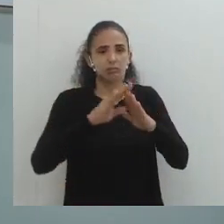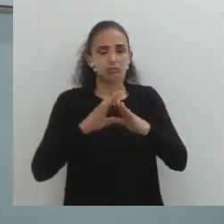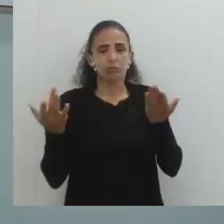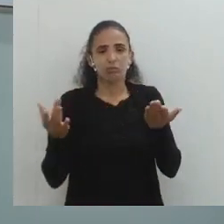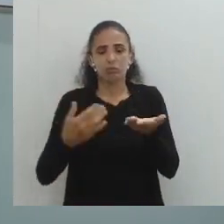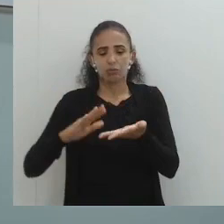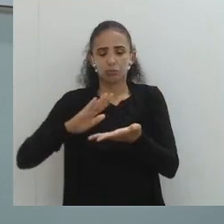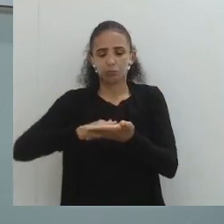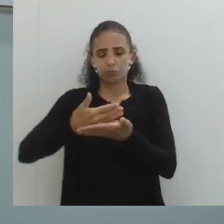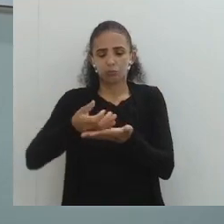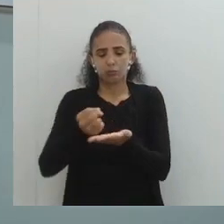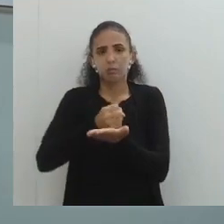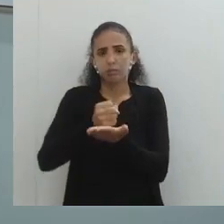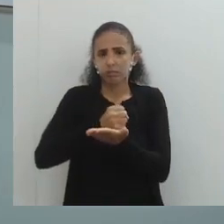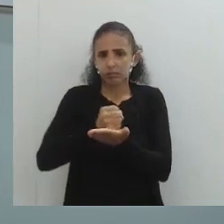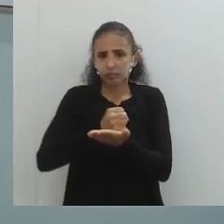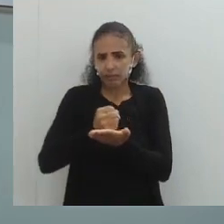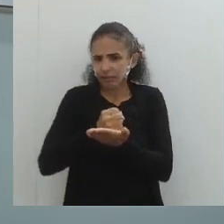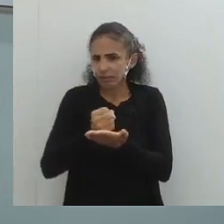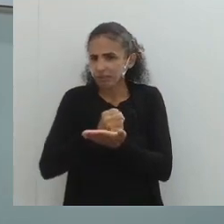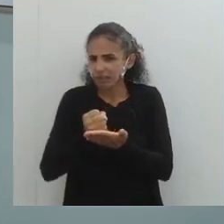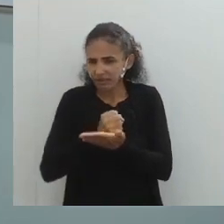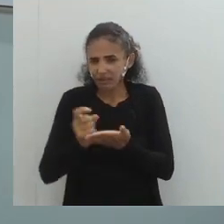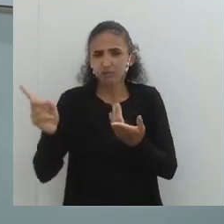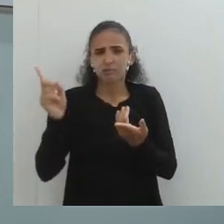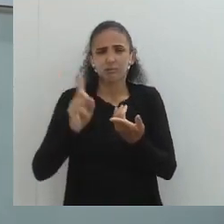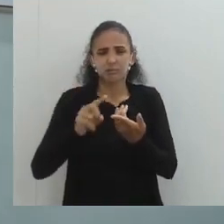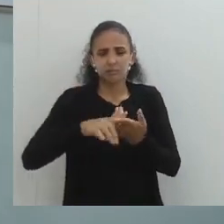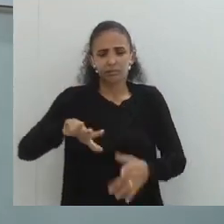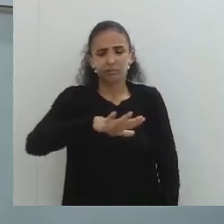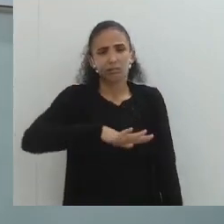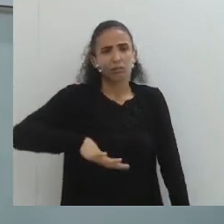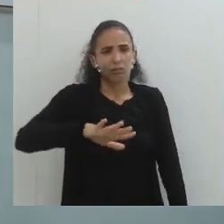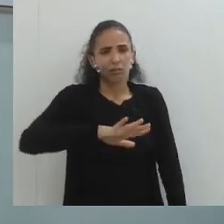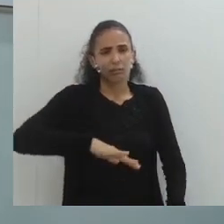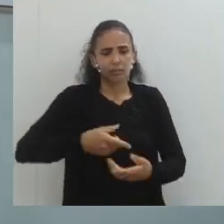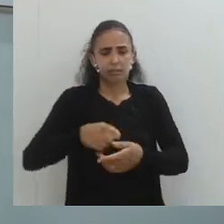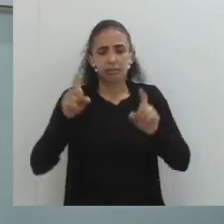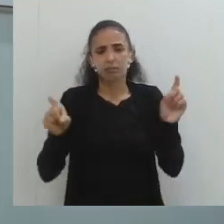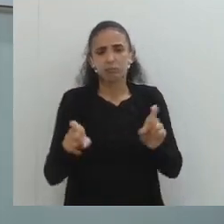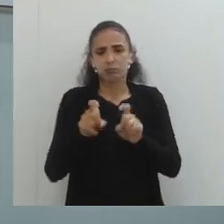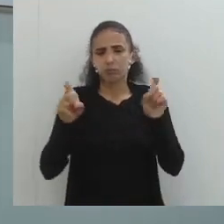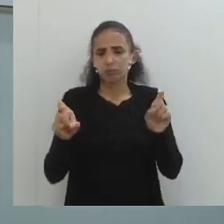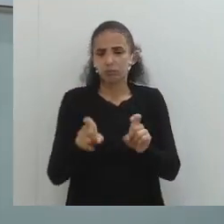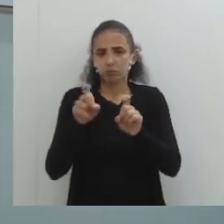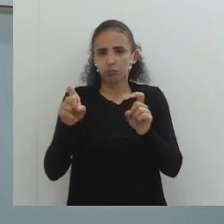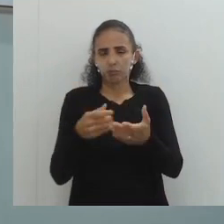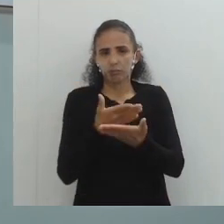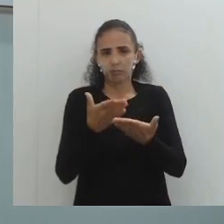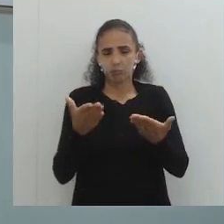digitais, que a gente tem como Lan House, também como a gente tem também os